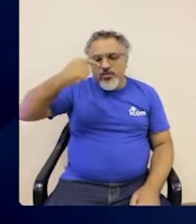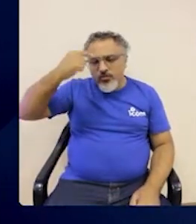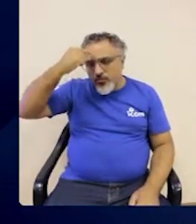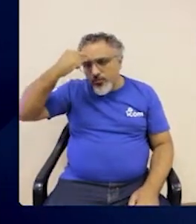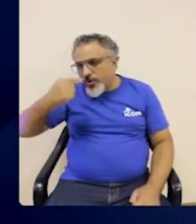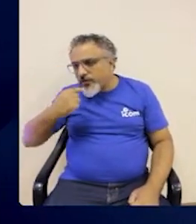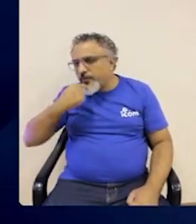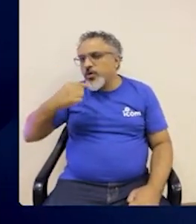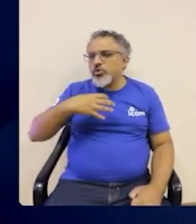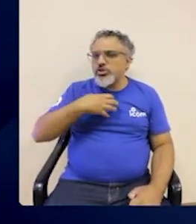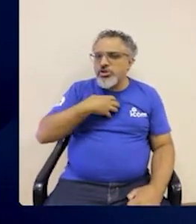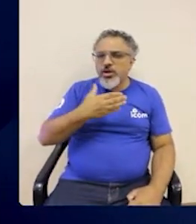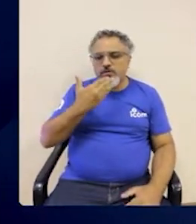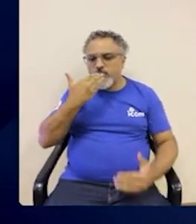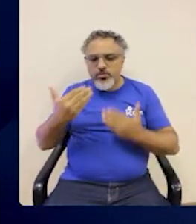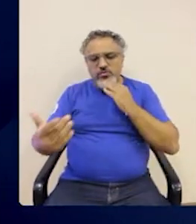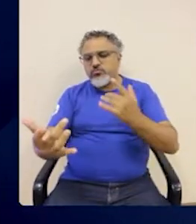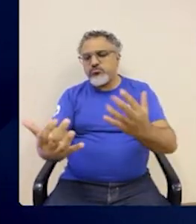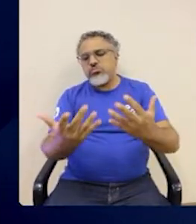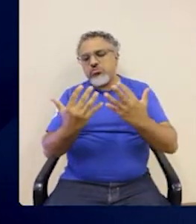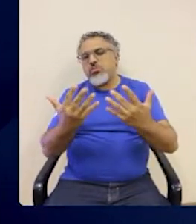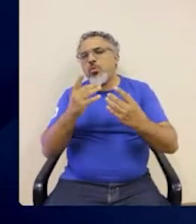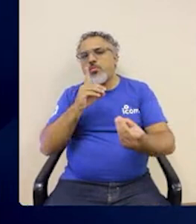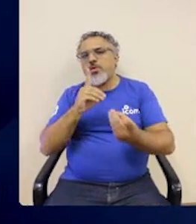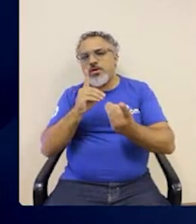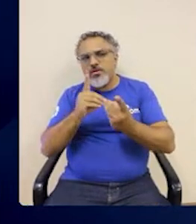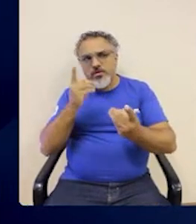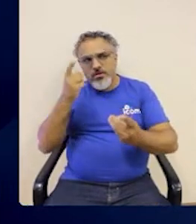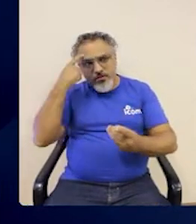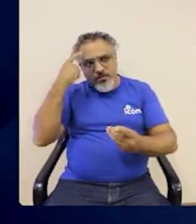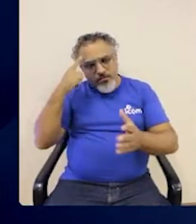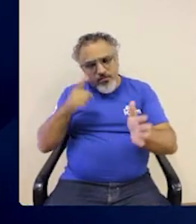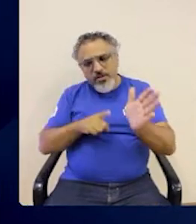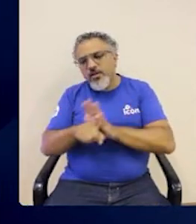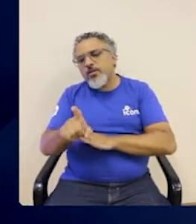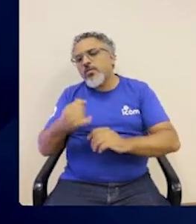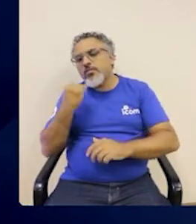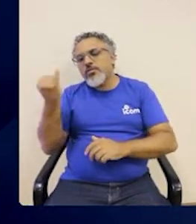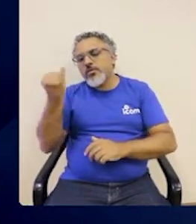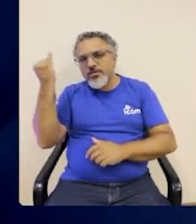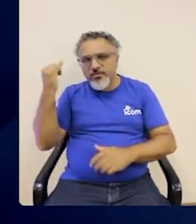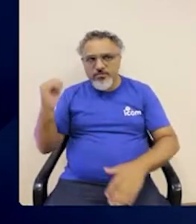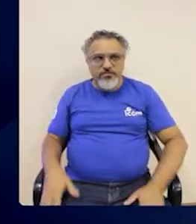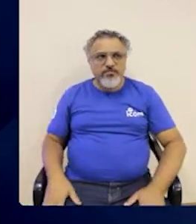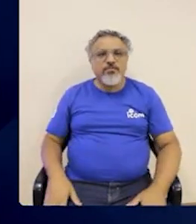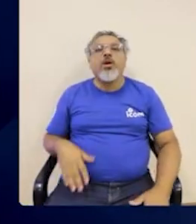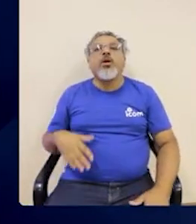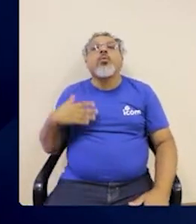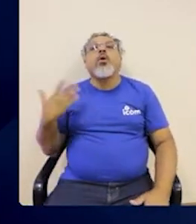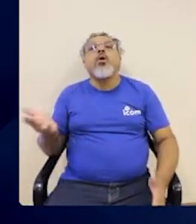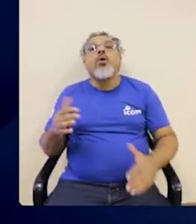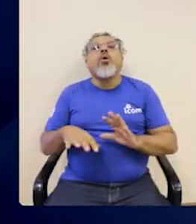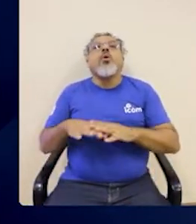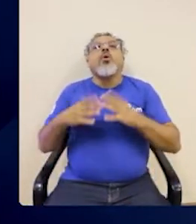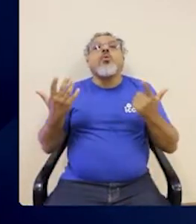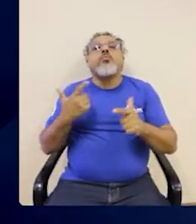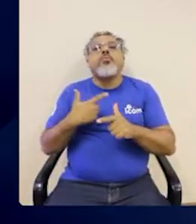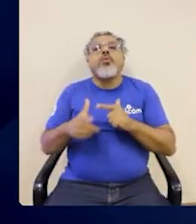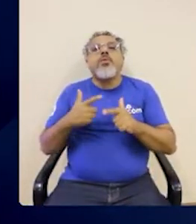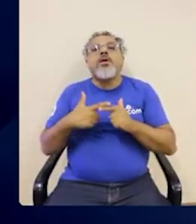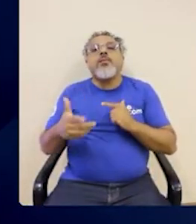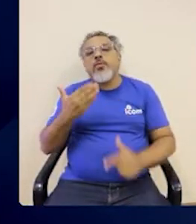demandas de saúde dessa população, eu vou pensar numa pergunta clínica que ela é relevante. Então, qual problema, qual demanda eu